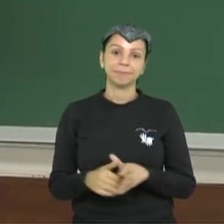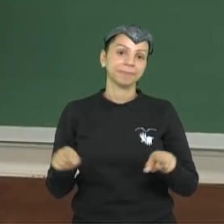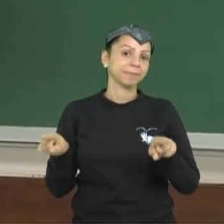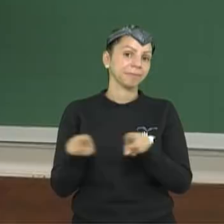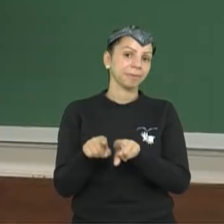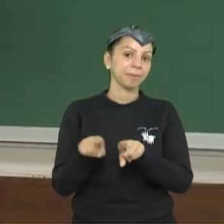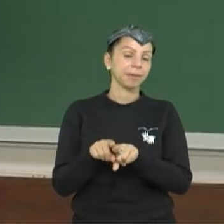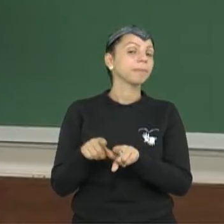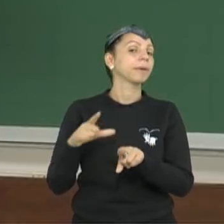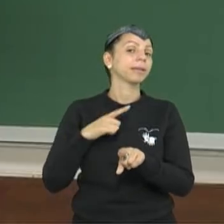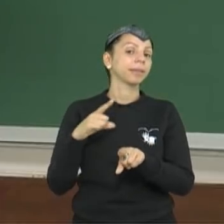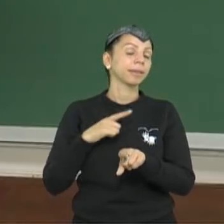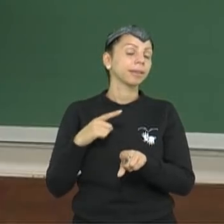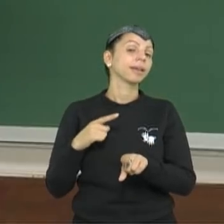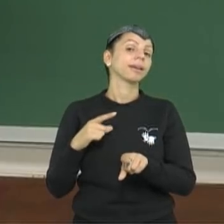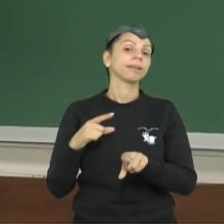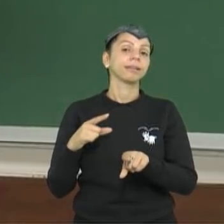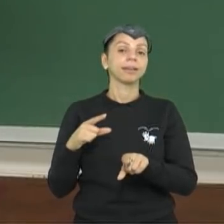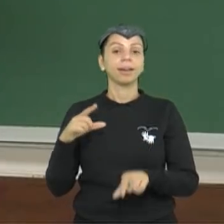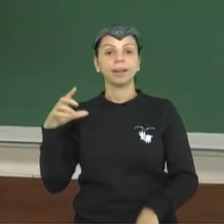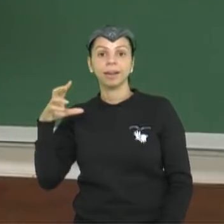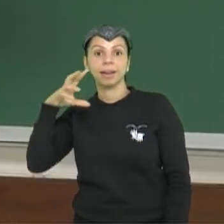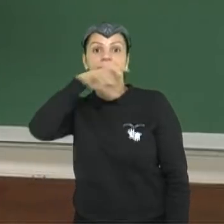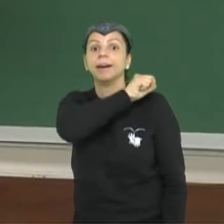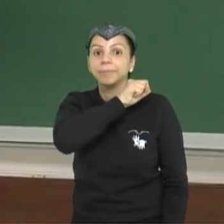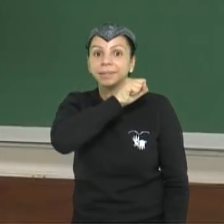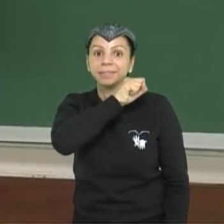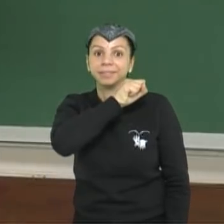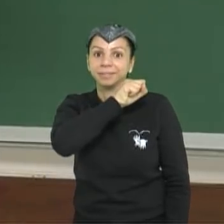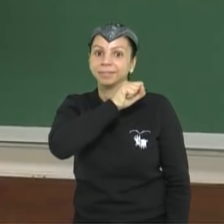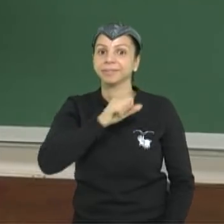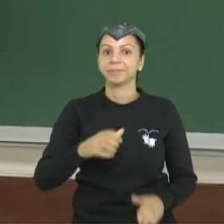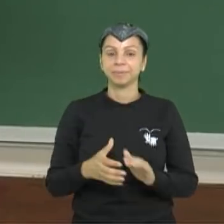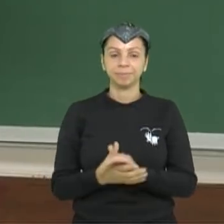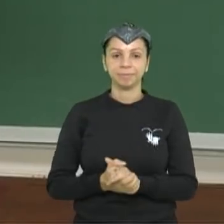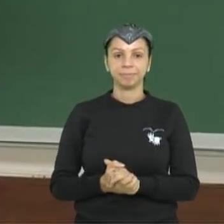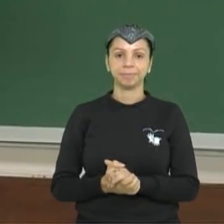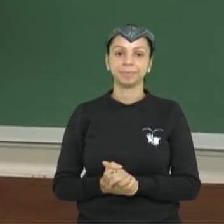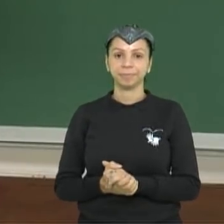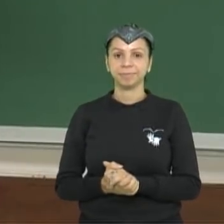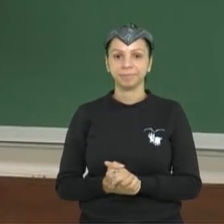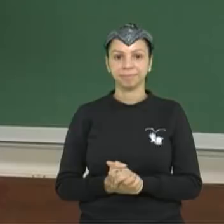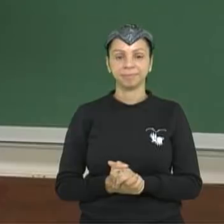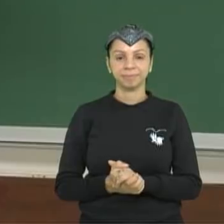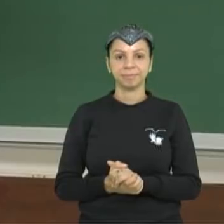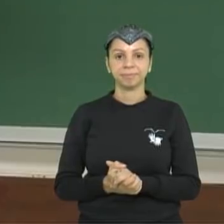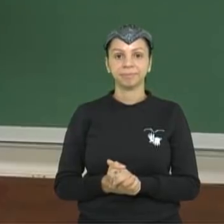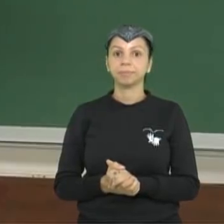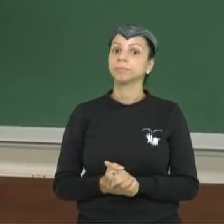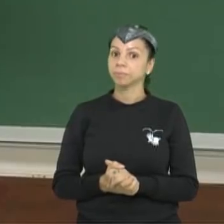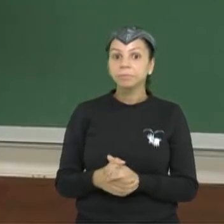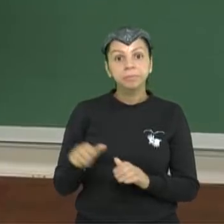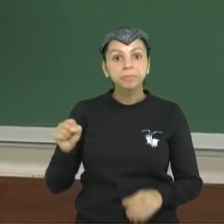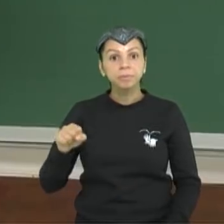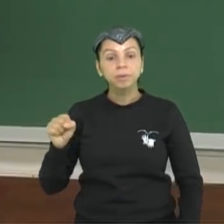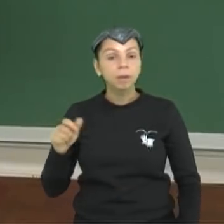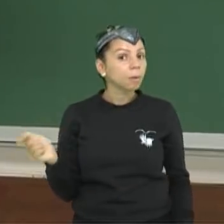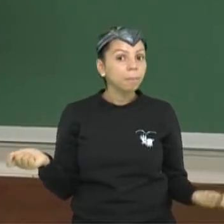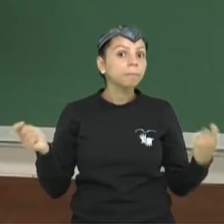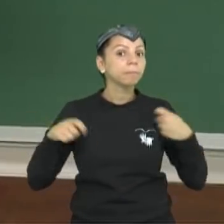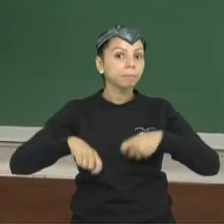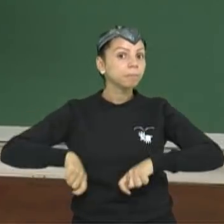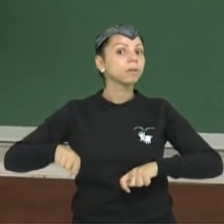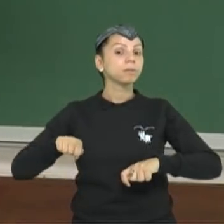também, assim como o Green Arrow, ela é fast, rápida. Sim, ela